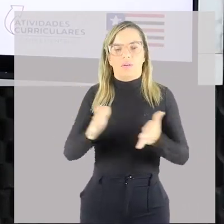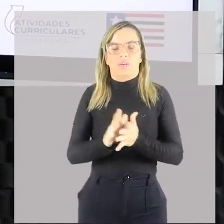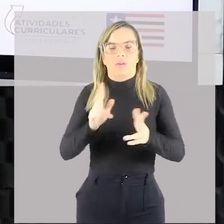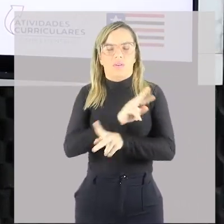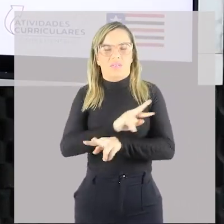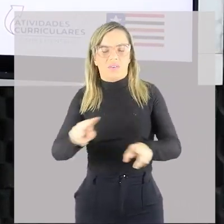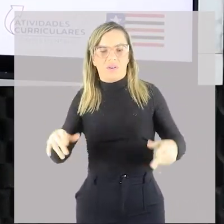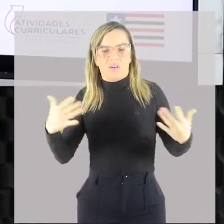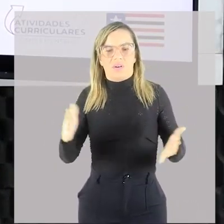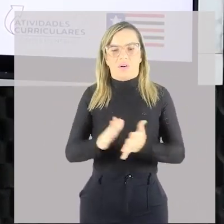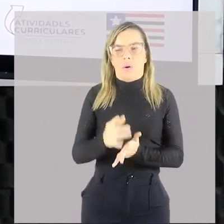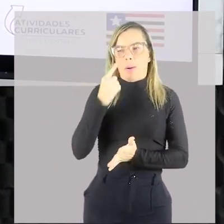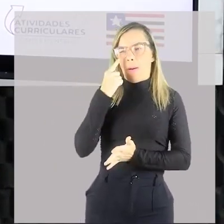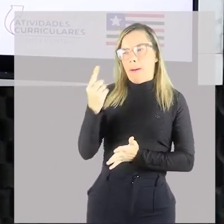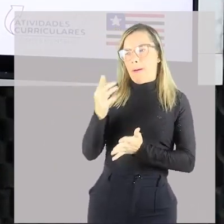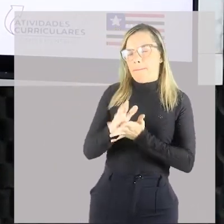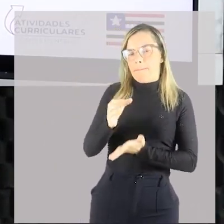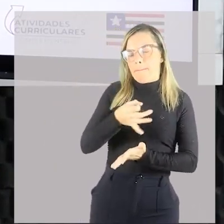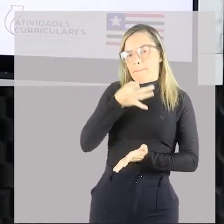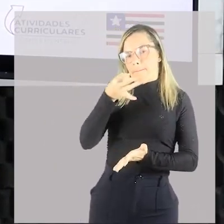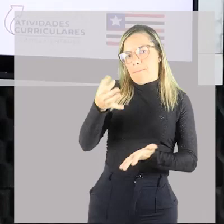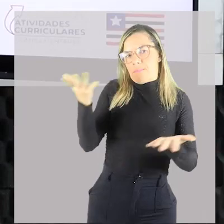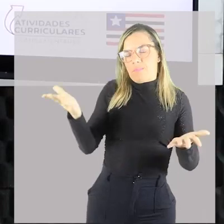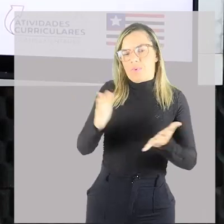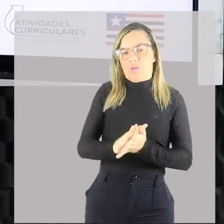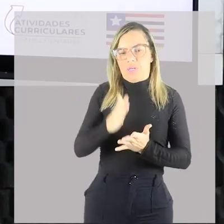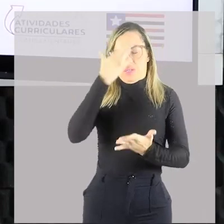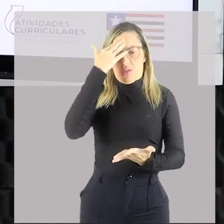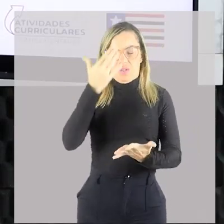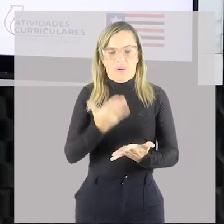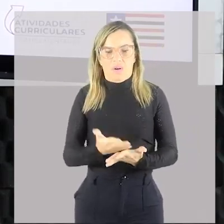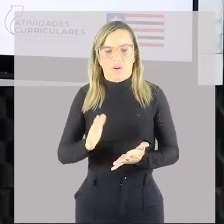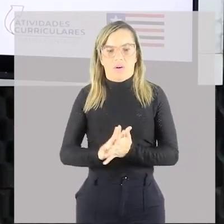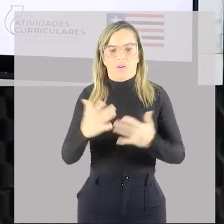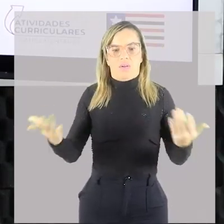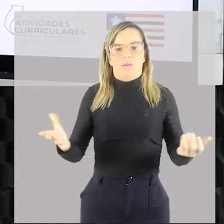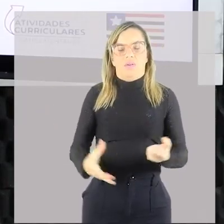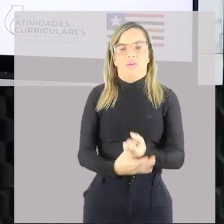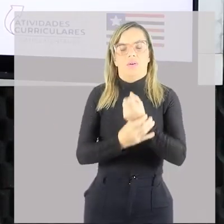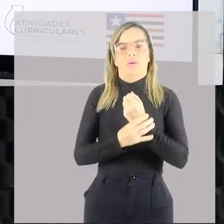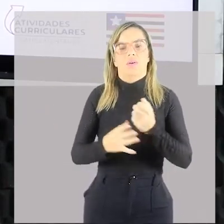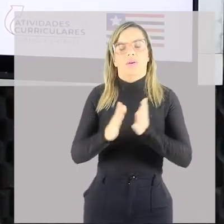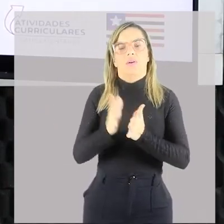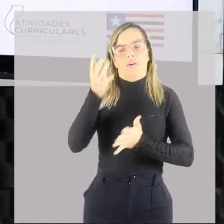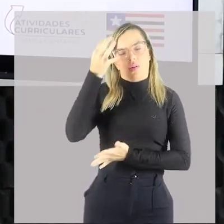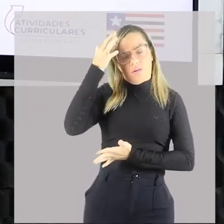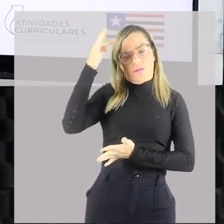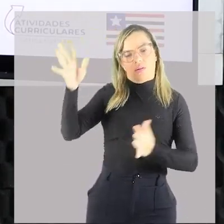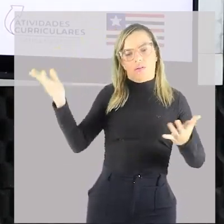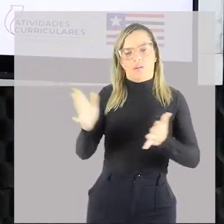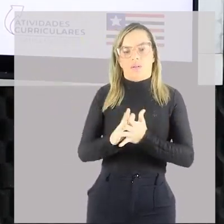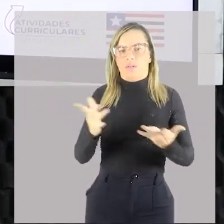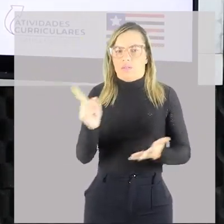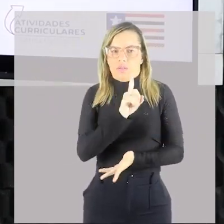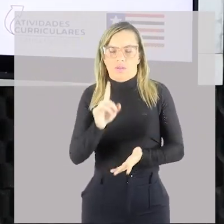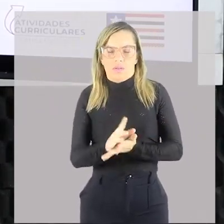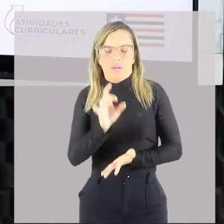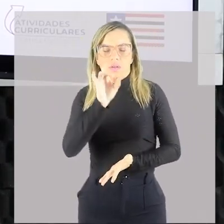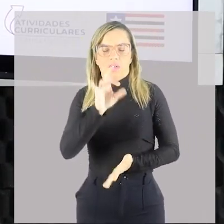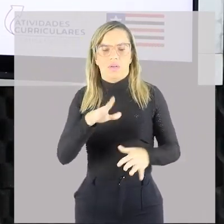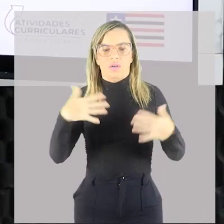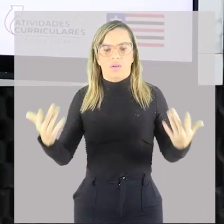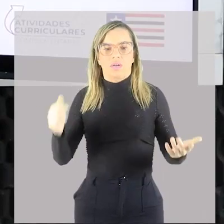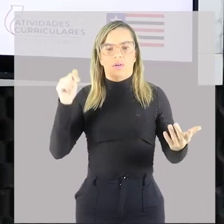muitos terem uma visão dele somente como defensor do absolutismo, teórico absolutista, e não é só isso, ele tem muito mais